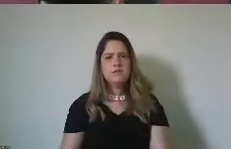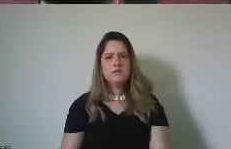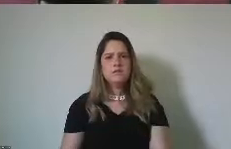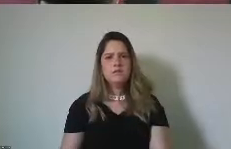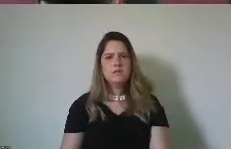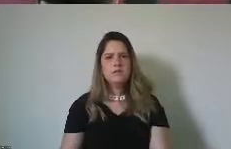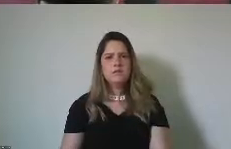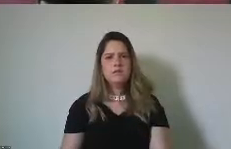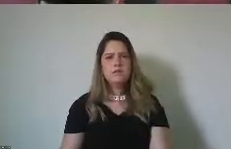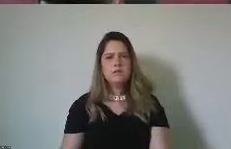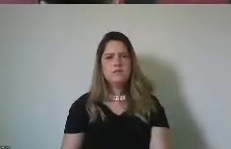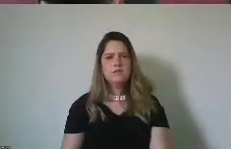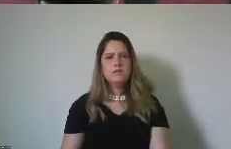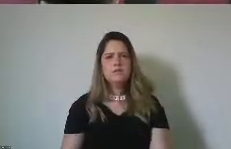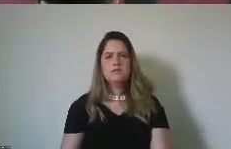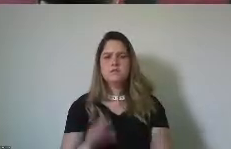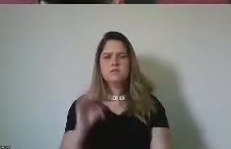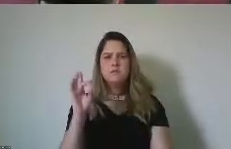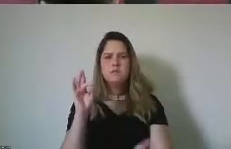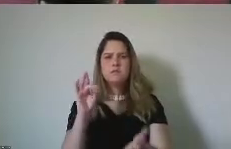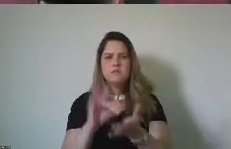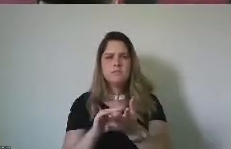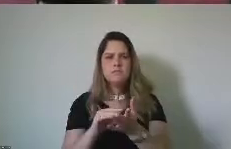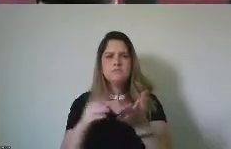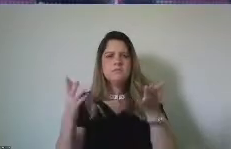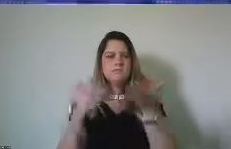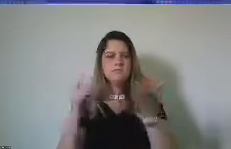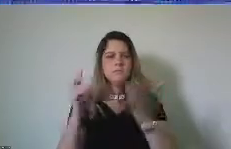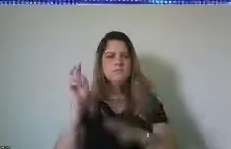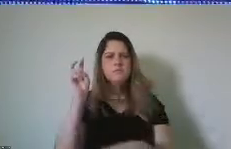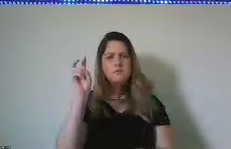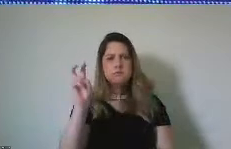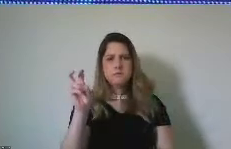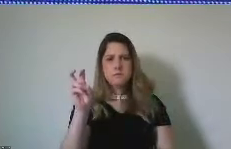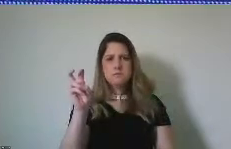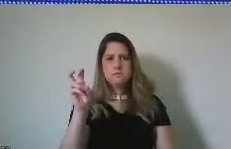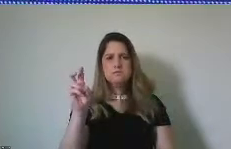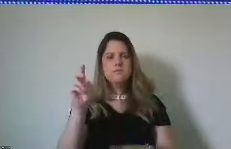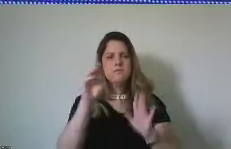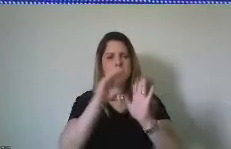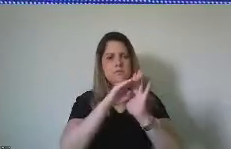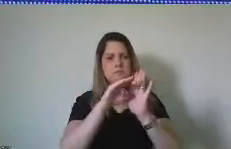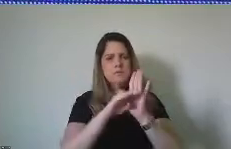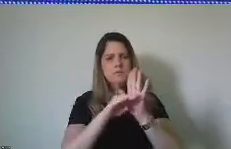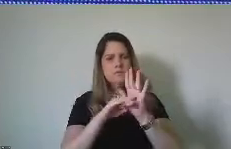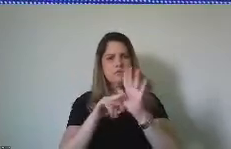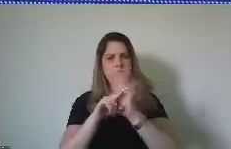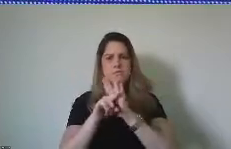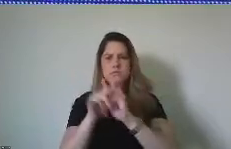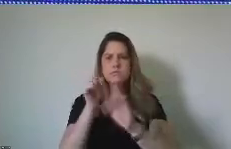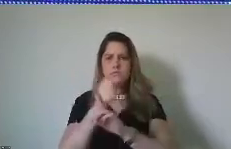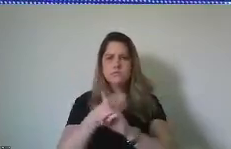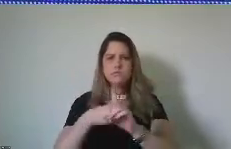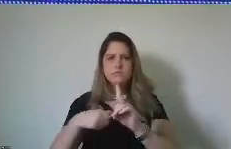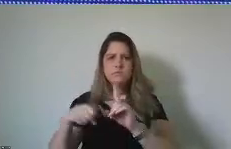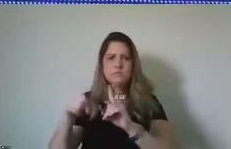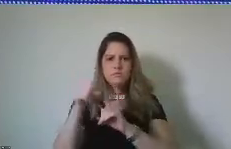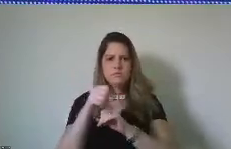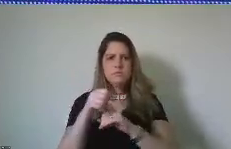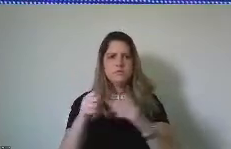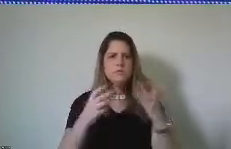sim é verdade nós temos hoje cinco companhias cinco concessões que a gente tem em sociedade duas delas com